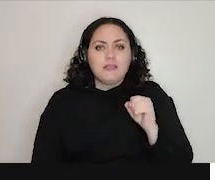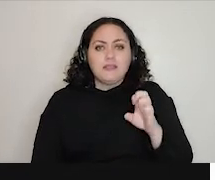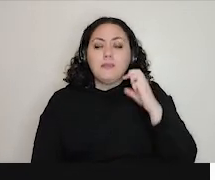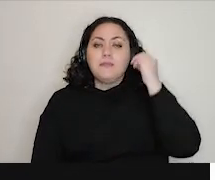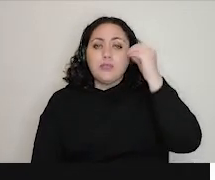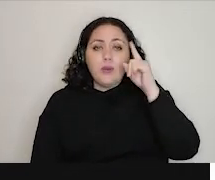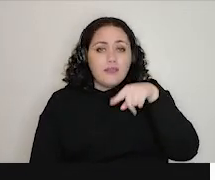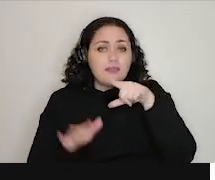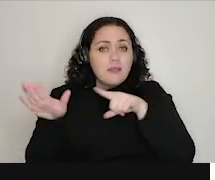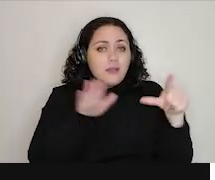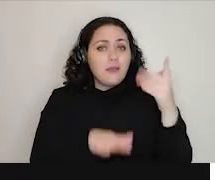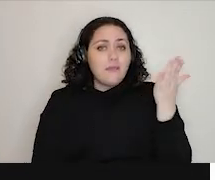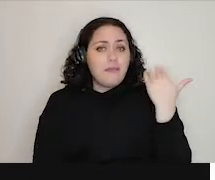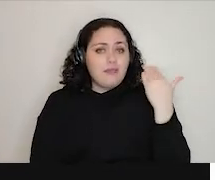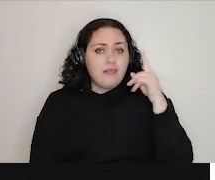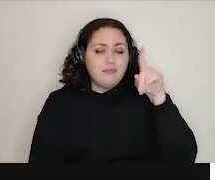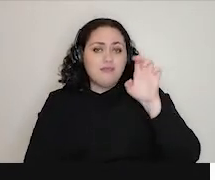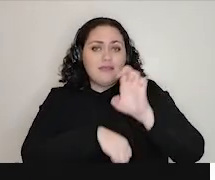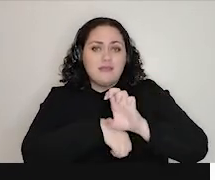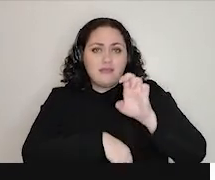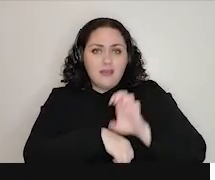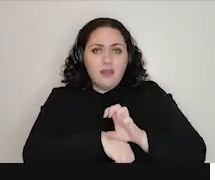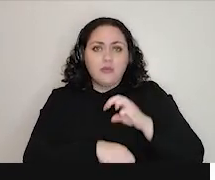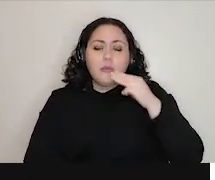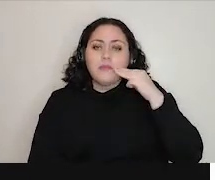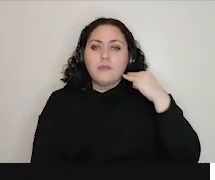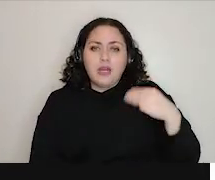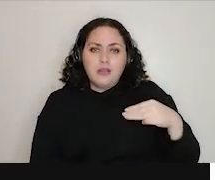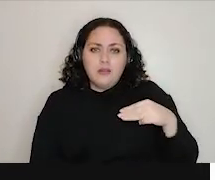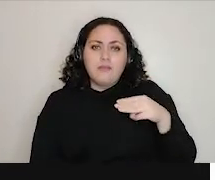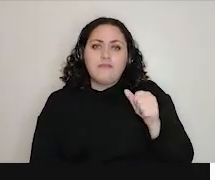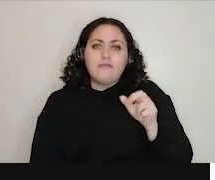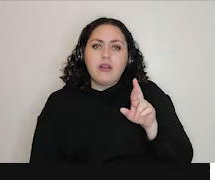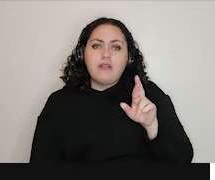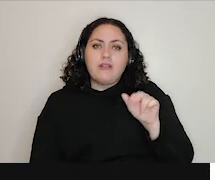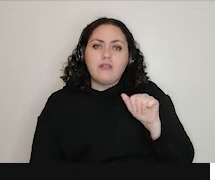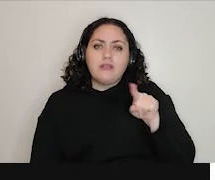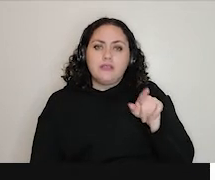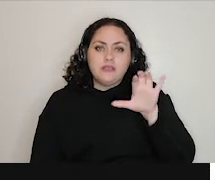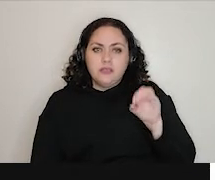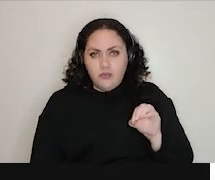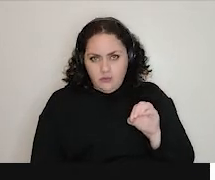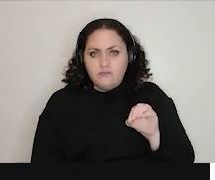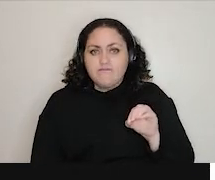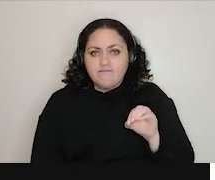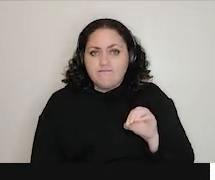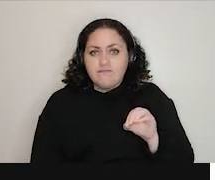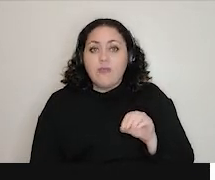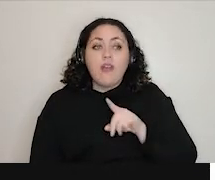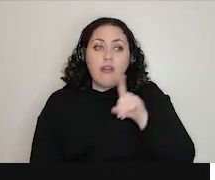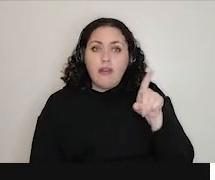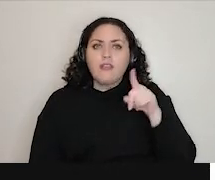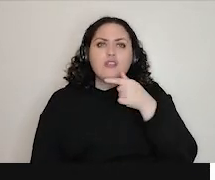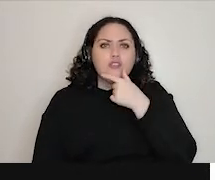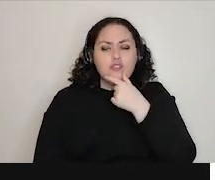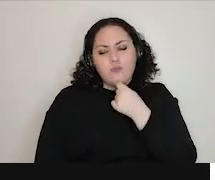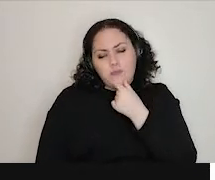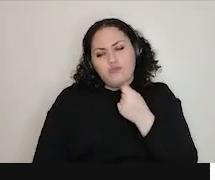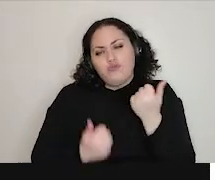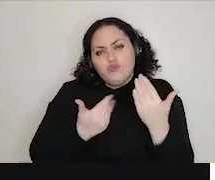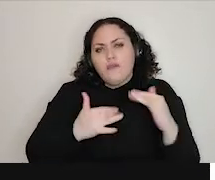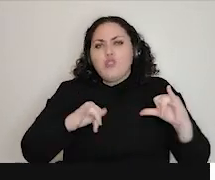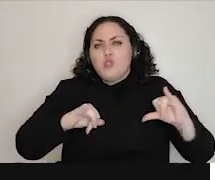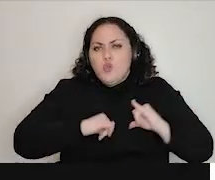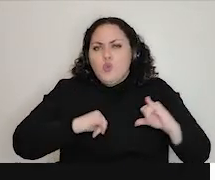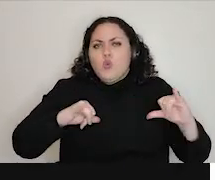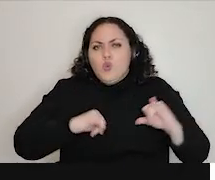passada, tá, lá no estado do Maranhão. Então, esse jovem, ele sofria com transtornos psíquicos, né,